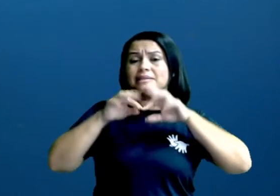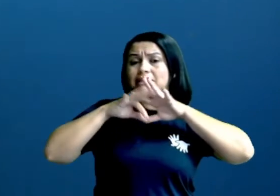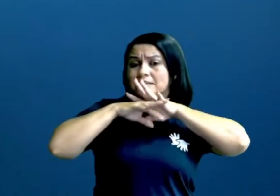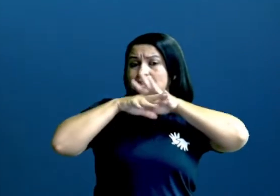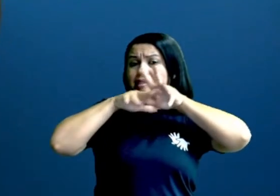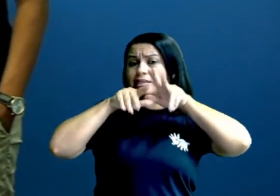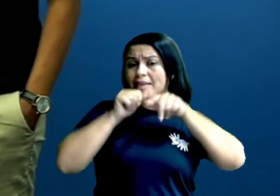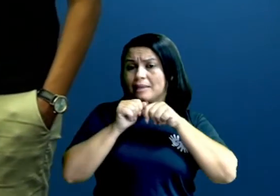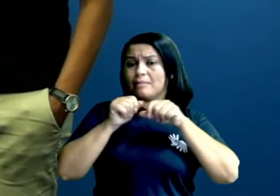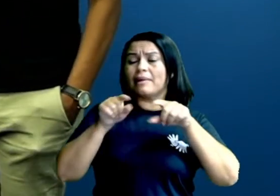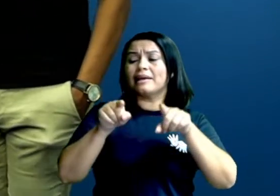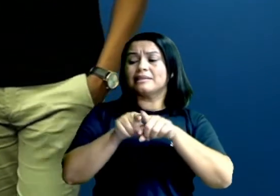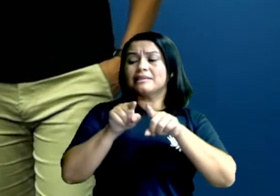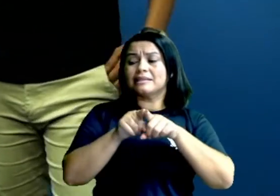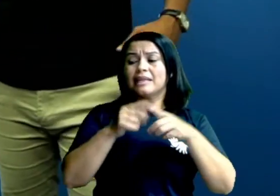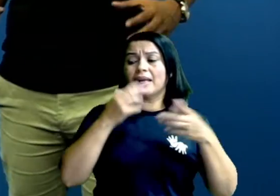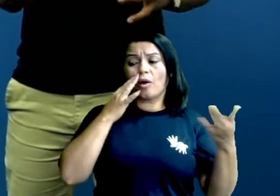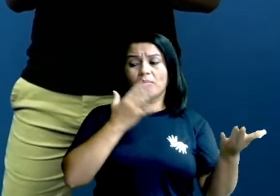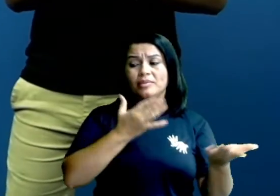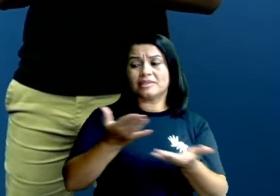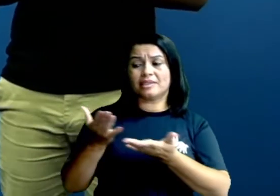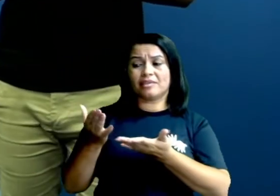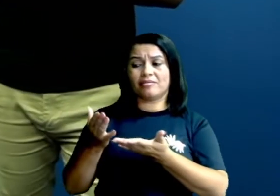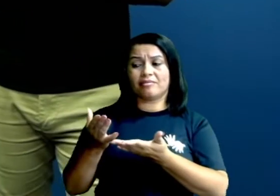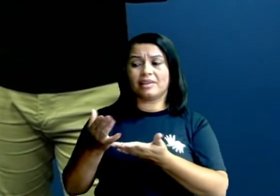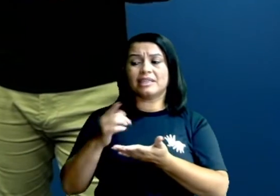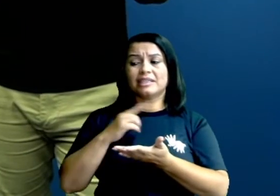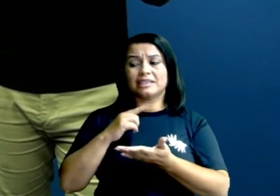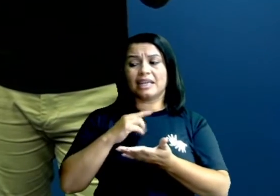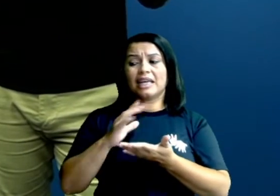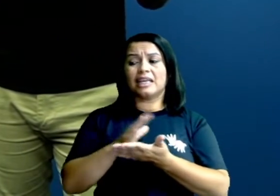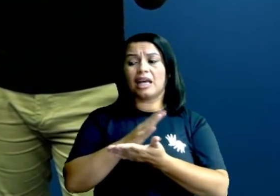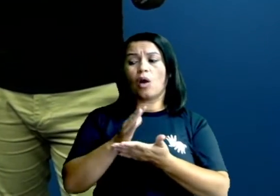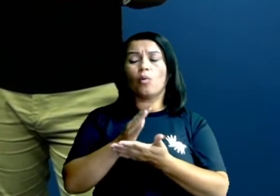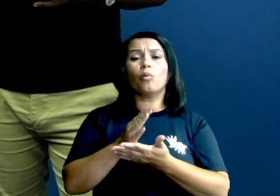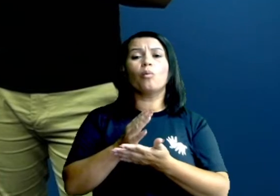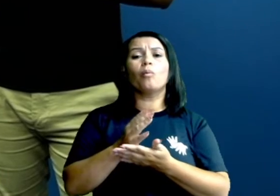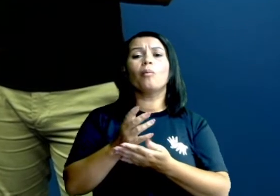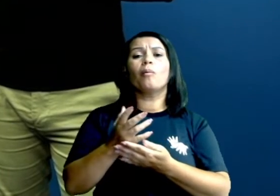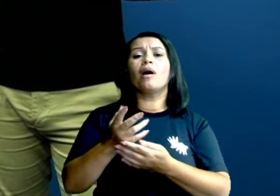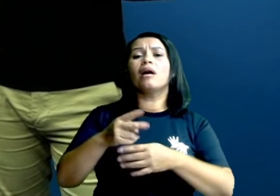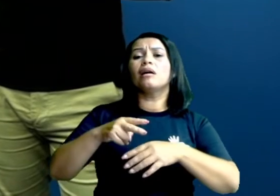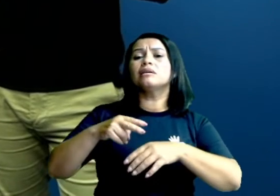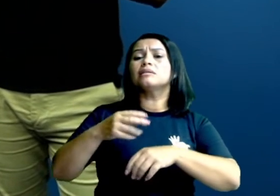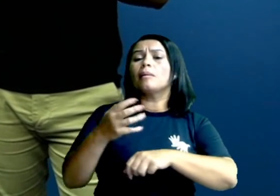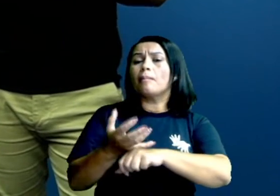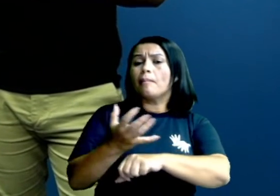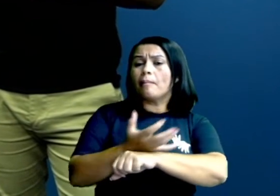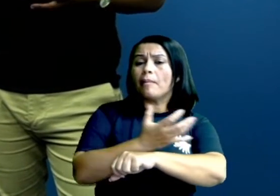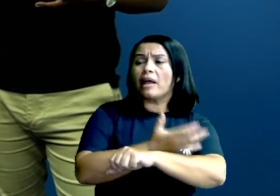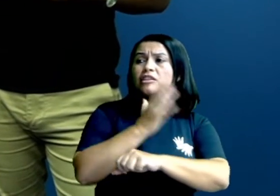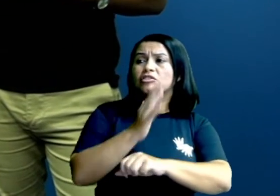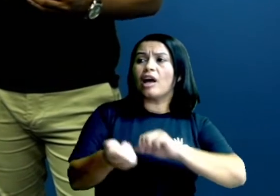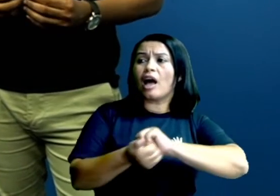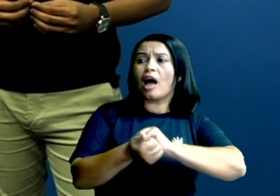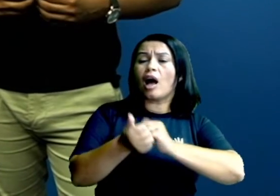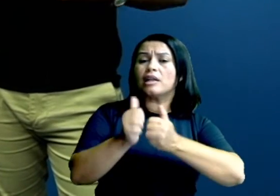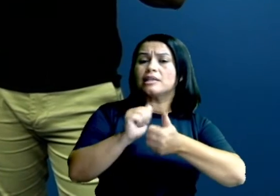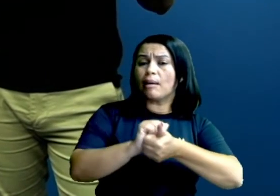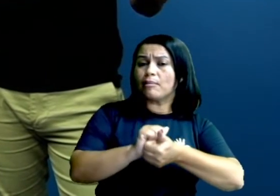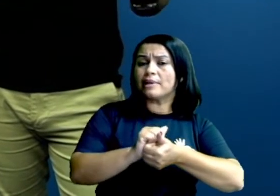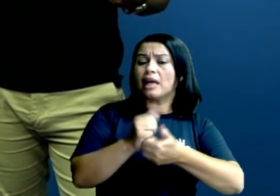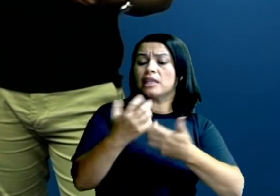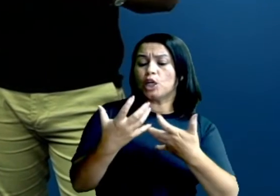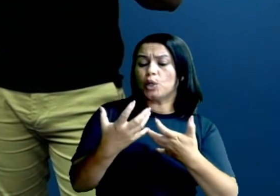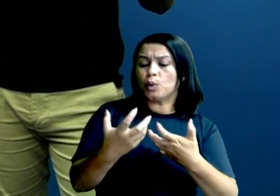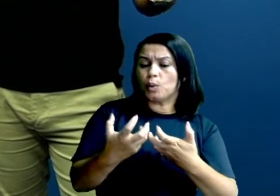caráter mais xeromórfico, ou seja, plantas adaptadas à seca, né, típicas do sertão, elas vão ter um caráter